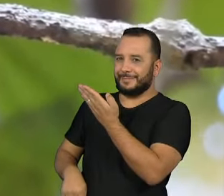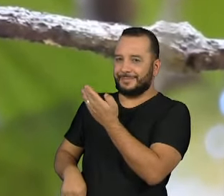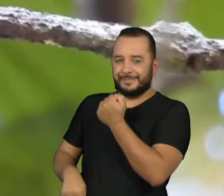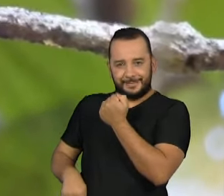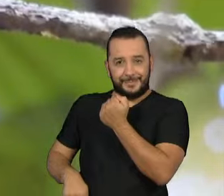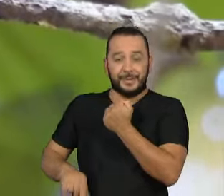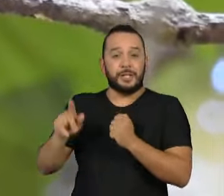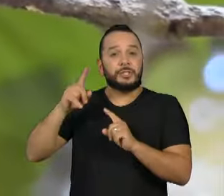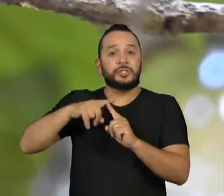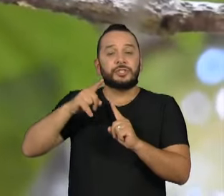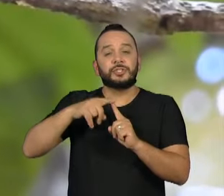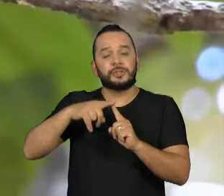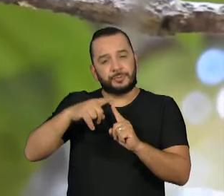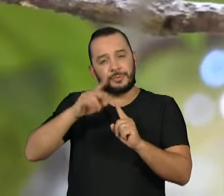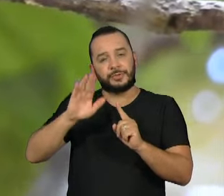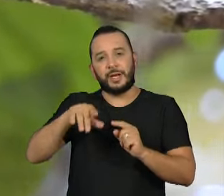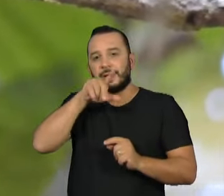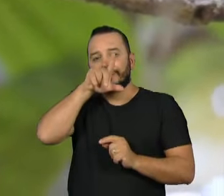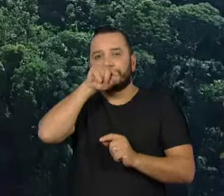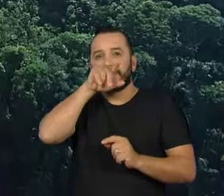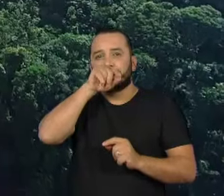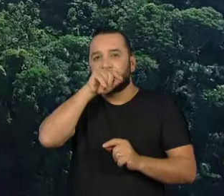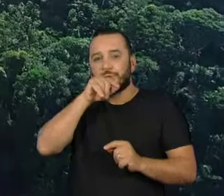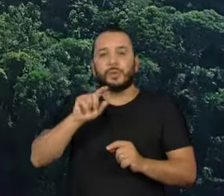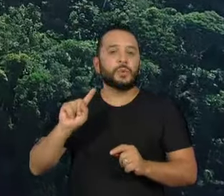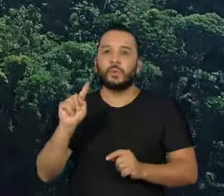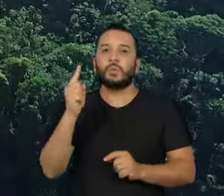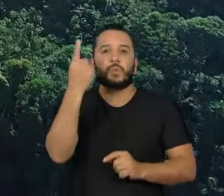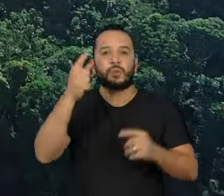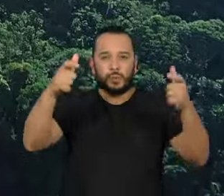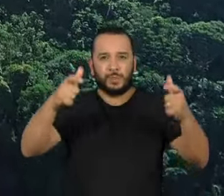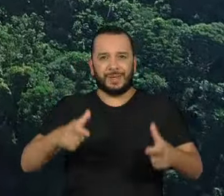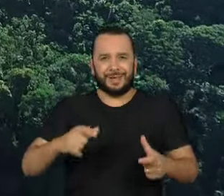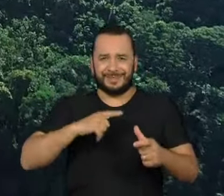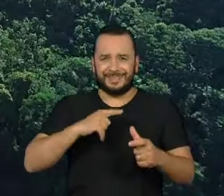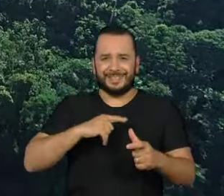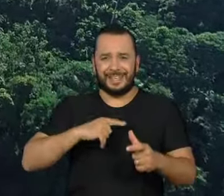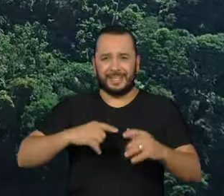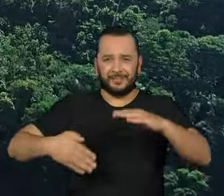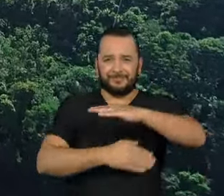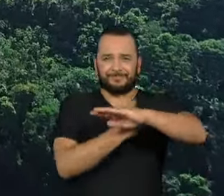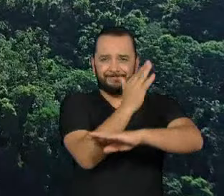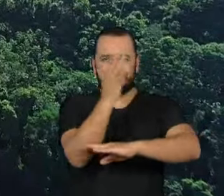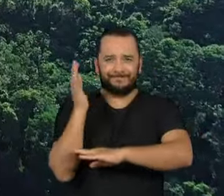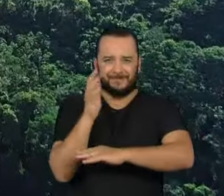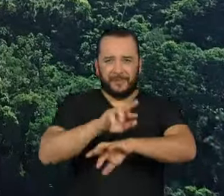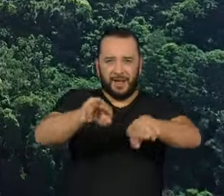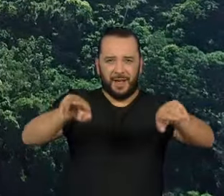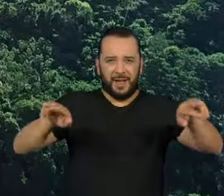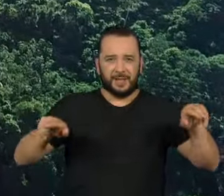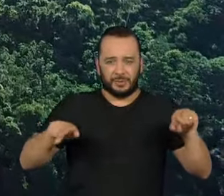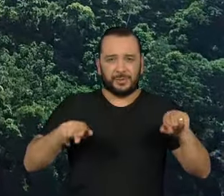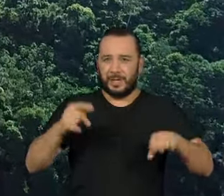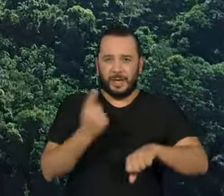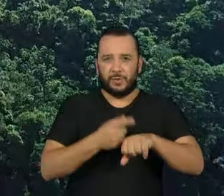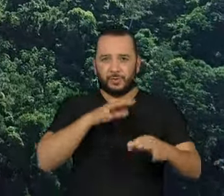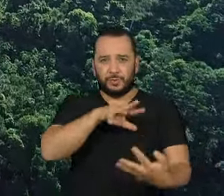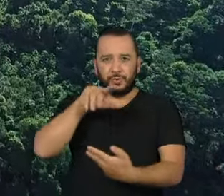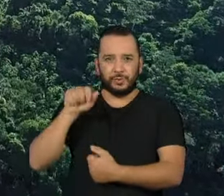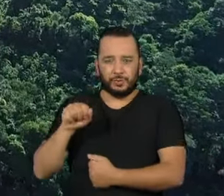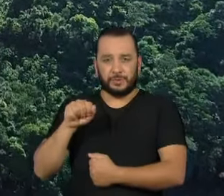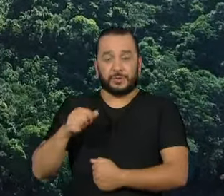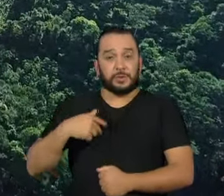A espécie endêmica ocorre num dos lugares de maior biodiversidade da Terra, no 4º maior